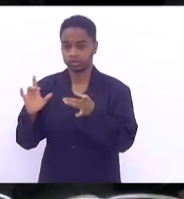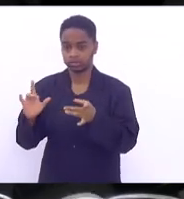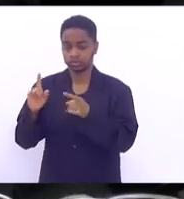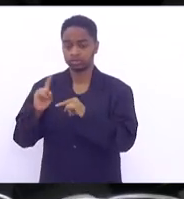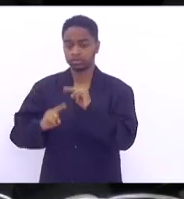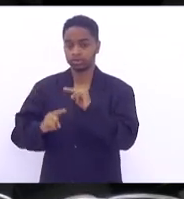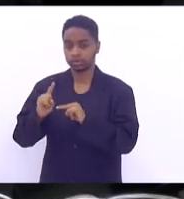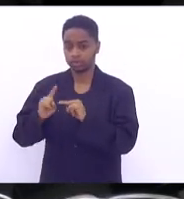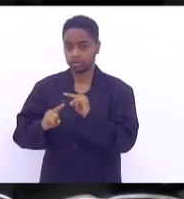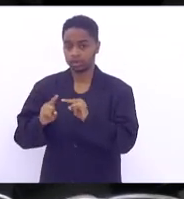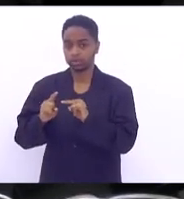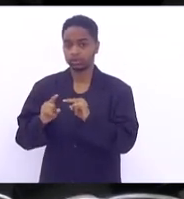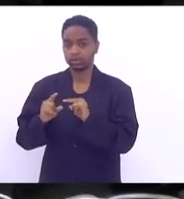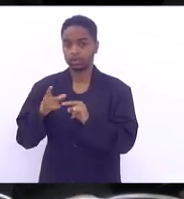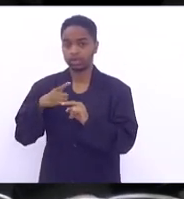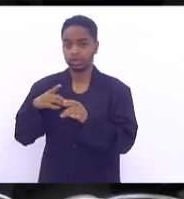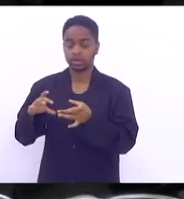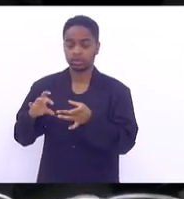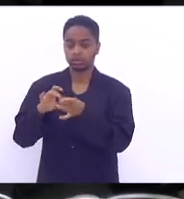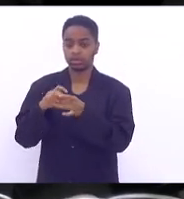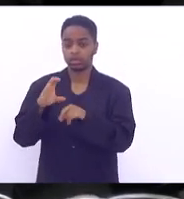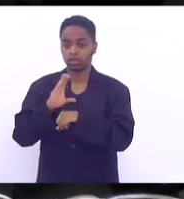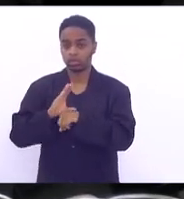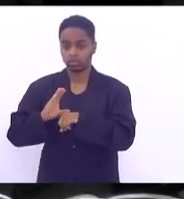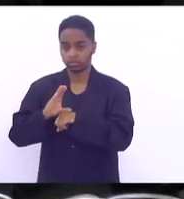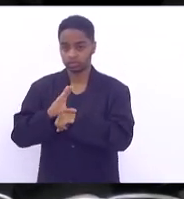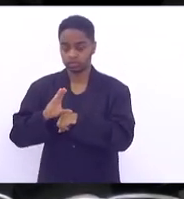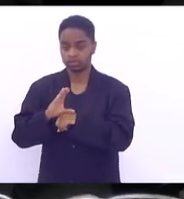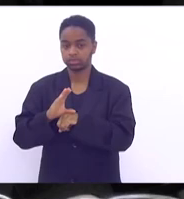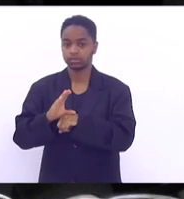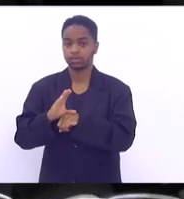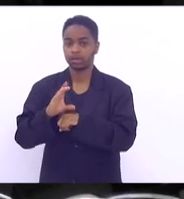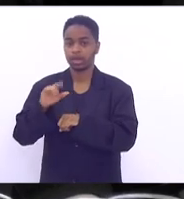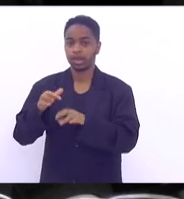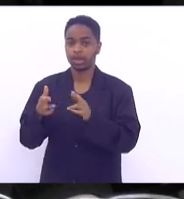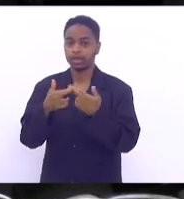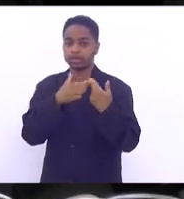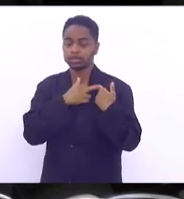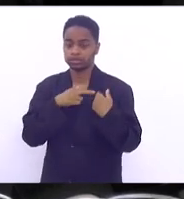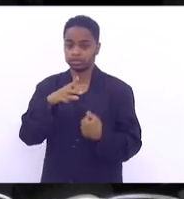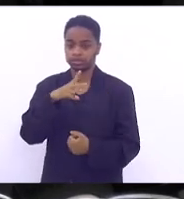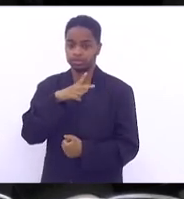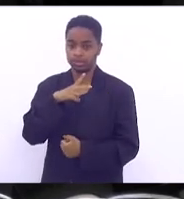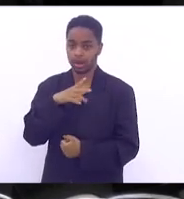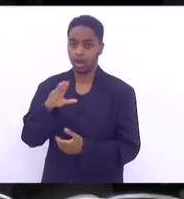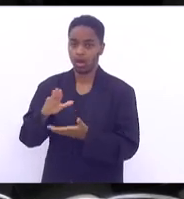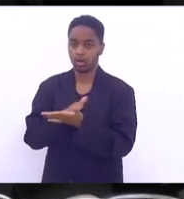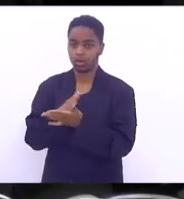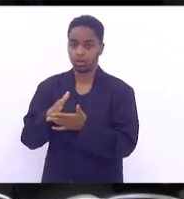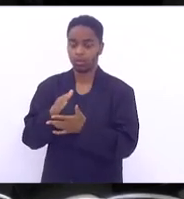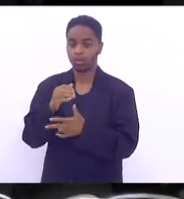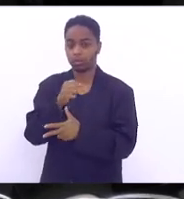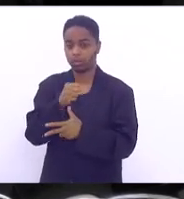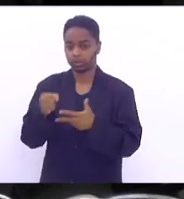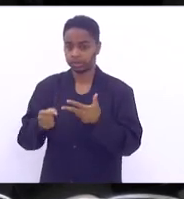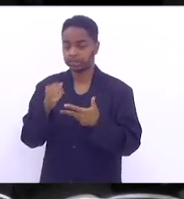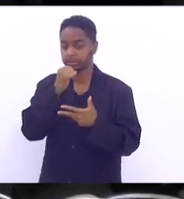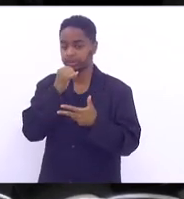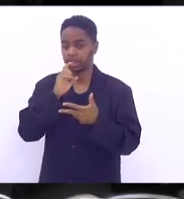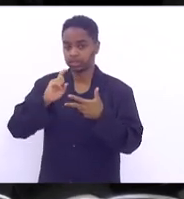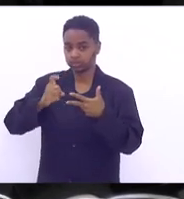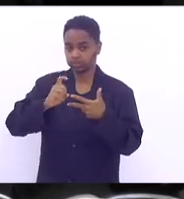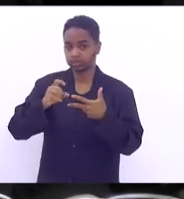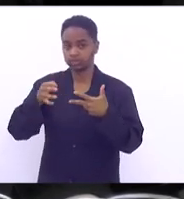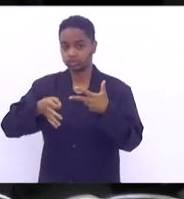matérias expressamente previstas na Constituição, como de competência privativa de certos poderes, como executivo e judiciário, o que é